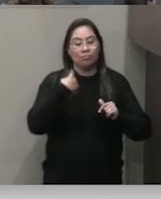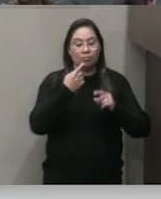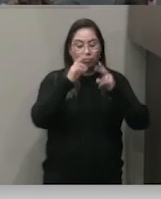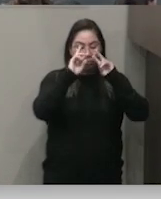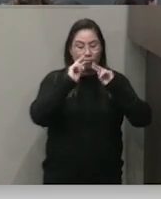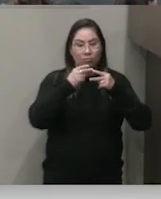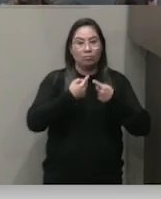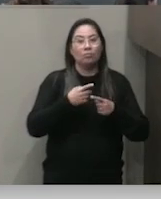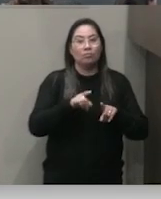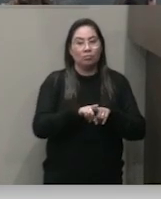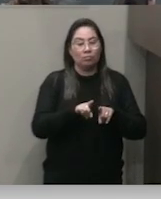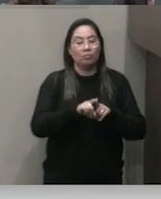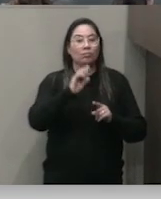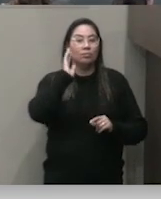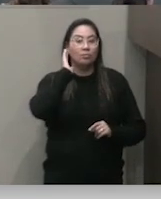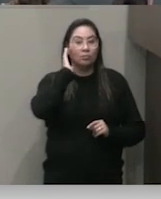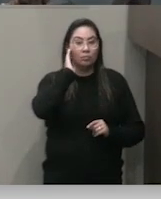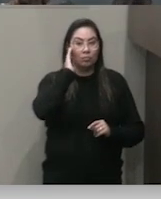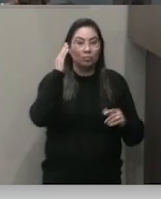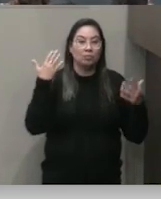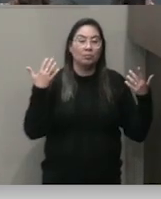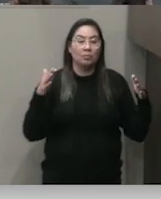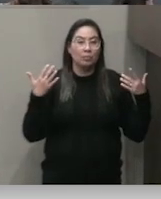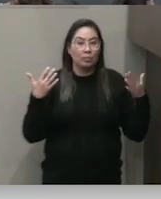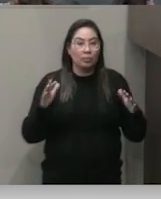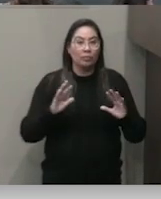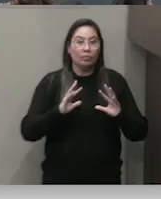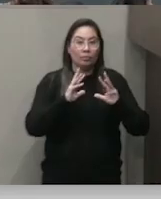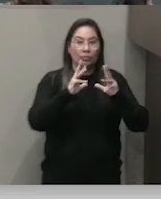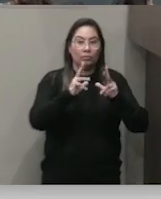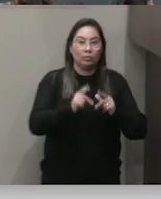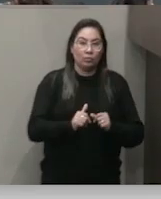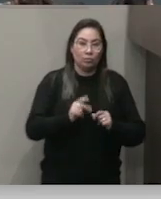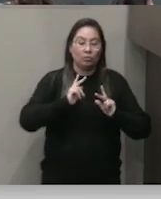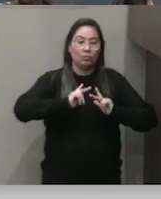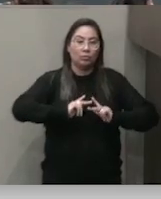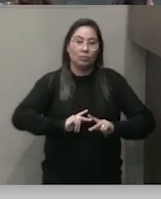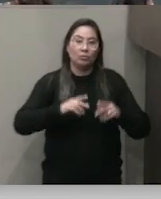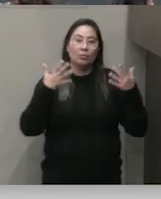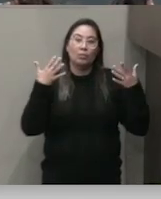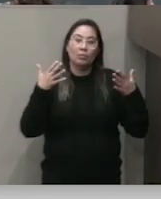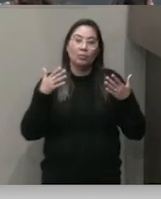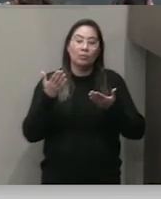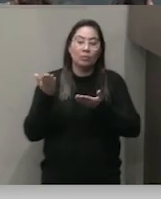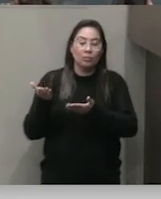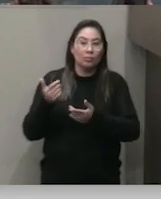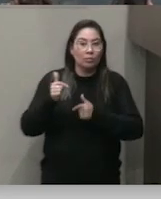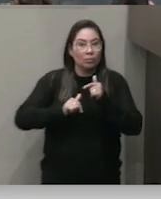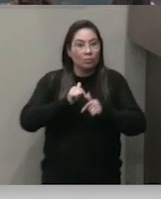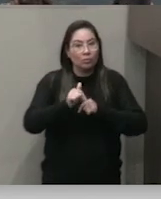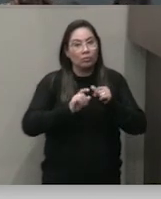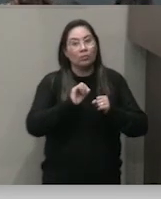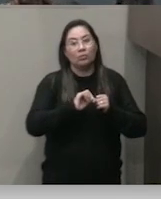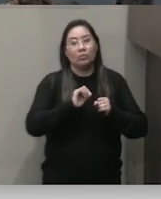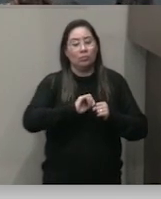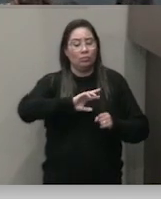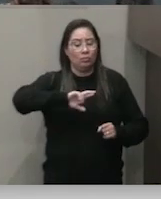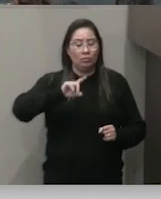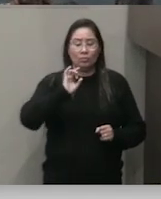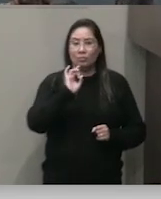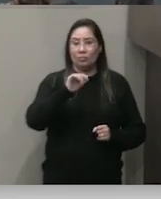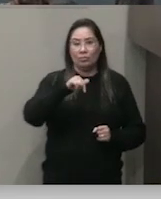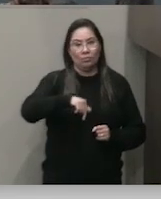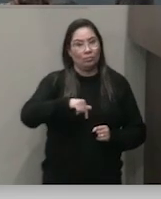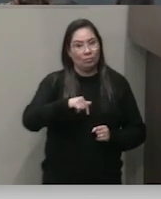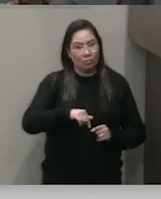reconhecimento, também sabemos. Então, parabéns aqui a todos os envolvidos, parabéns ao senhor pelo trabalho que faz, não só aqui, né, no